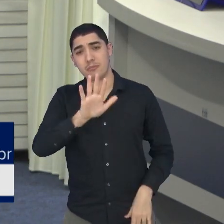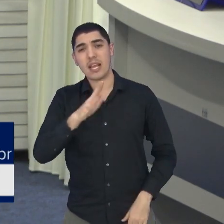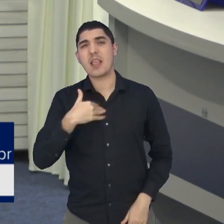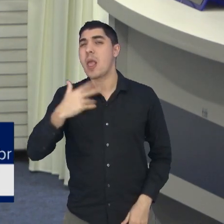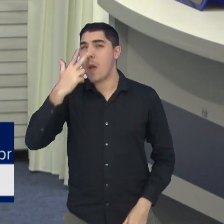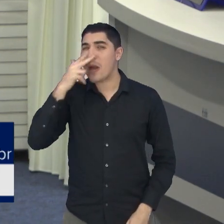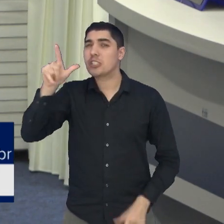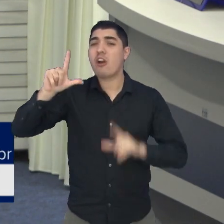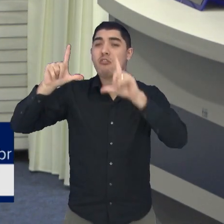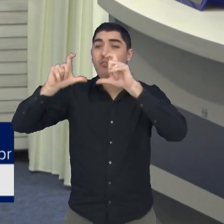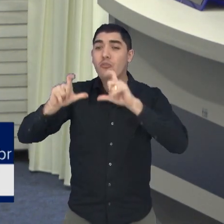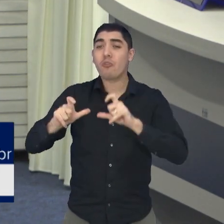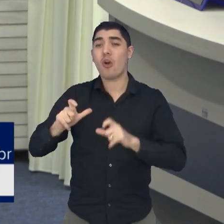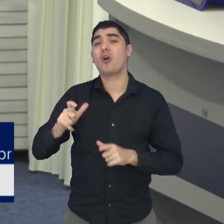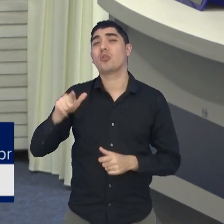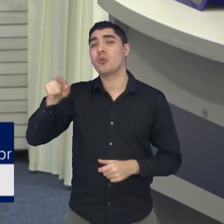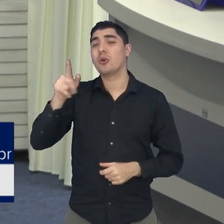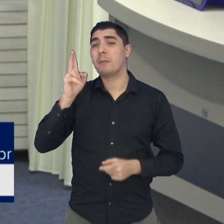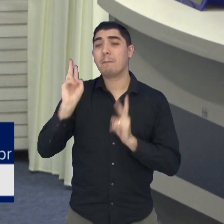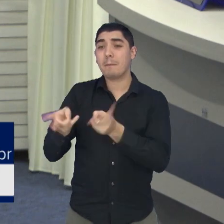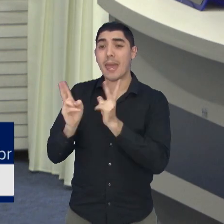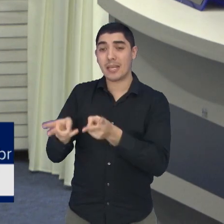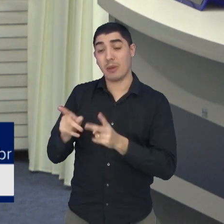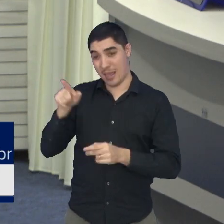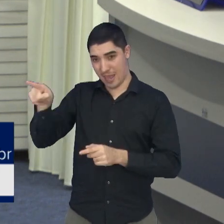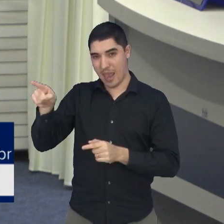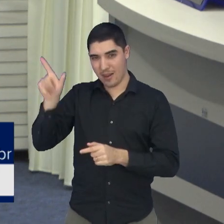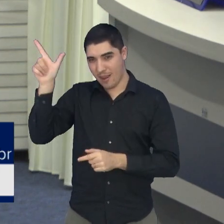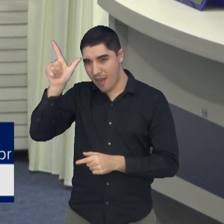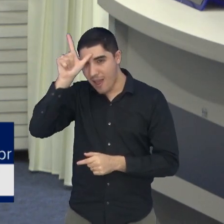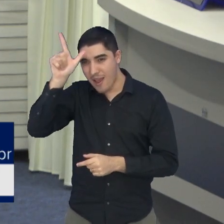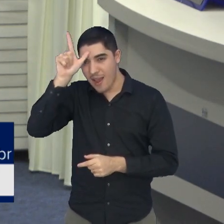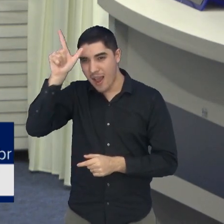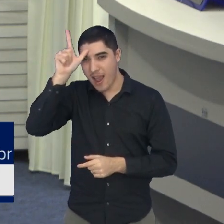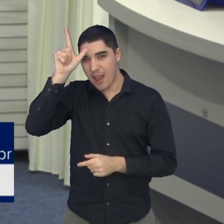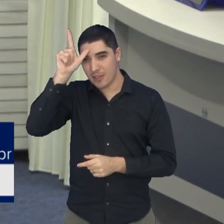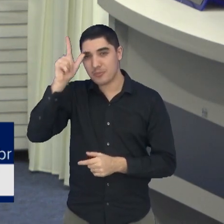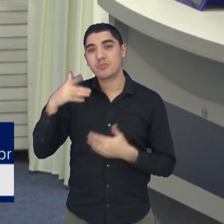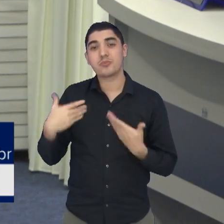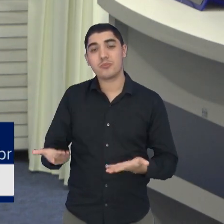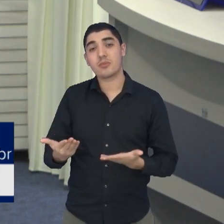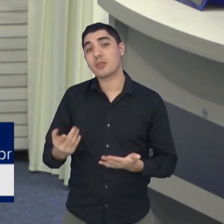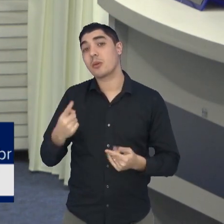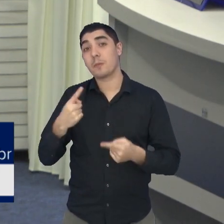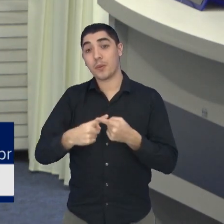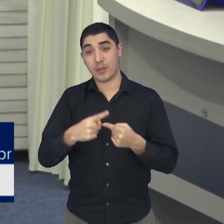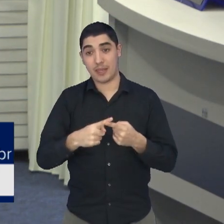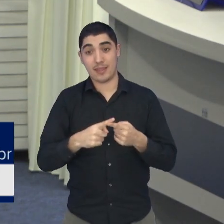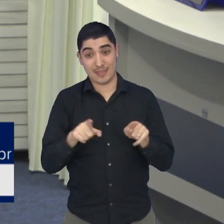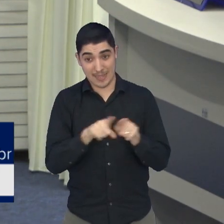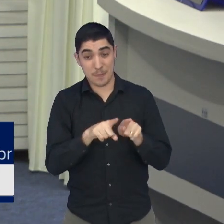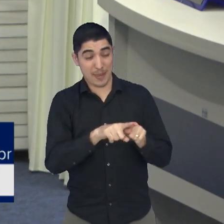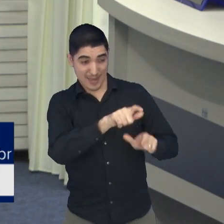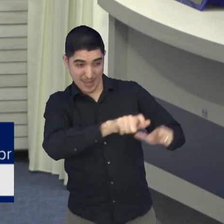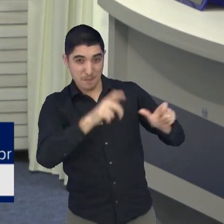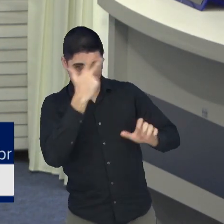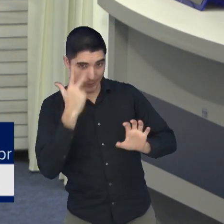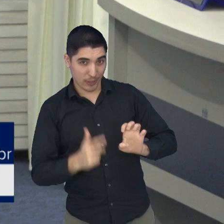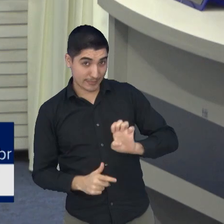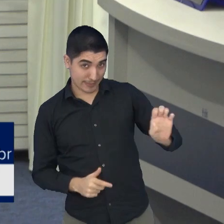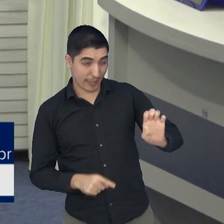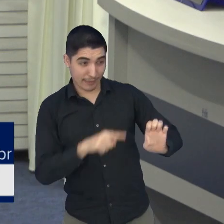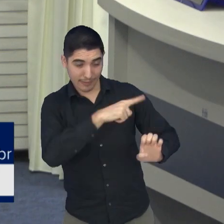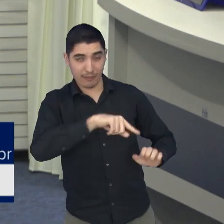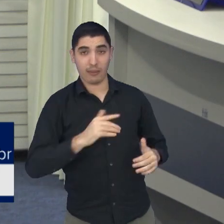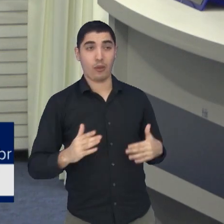repetida. Esse local aí da Avenida dos Evangelhos, para as pessoas que estão nos assistindo, para o desespero também da oposição,